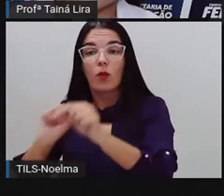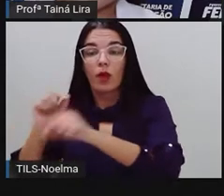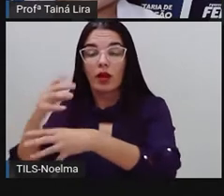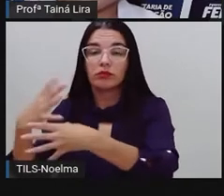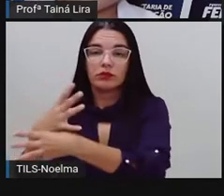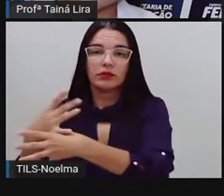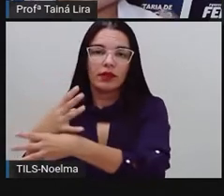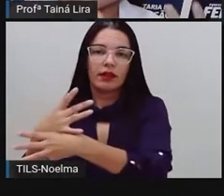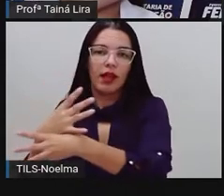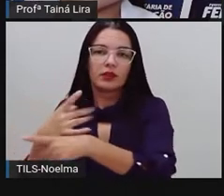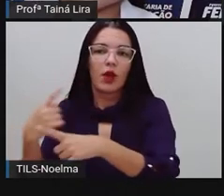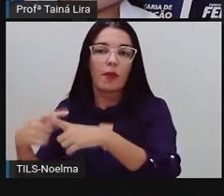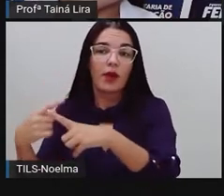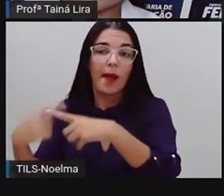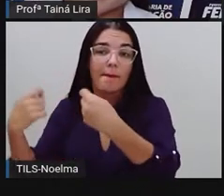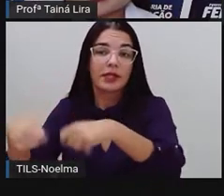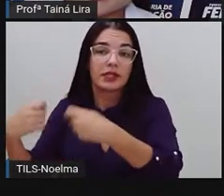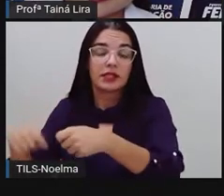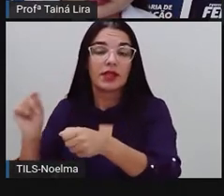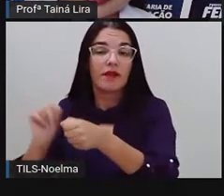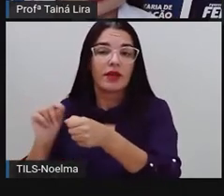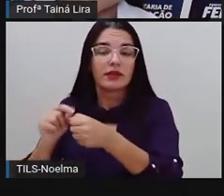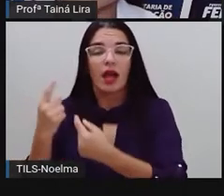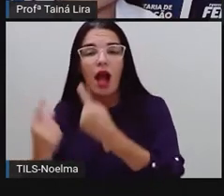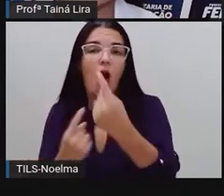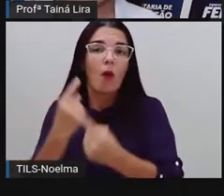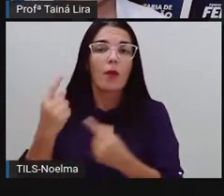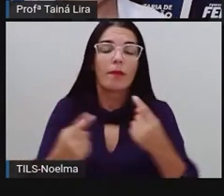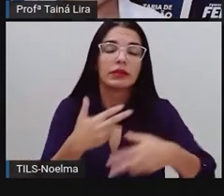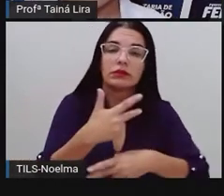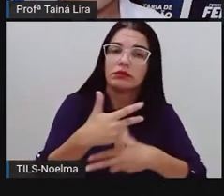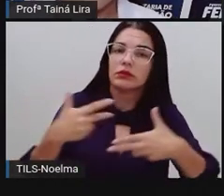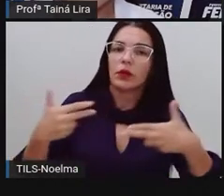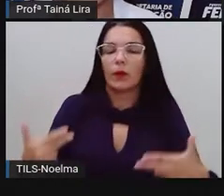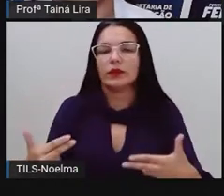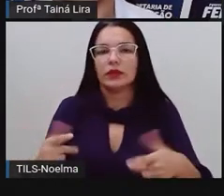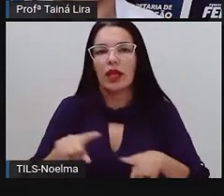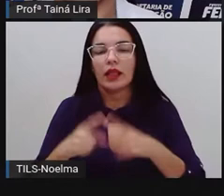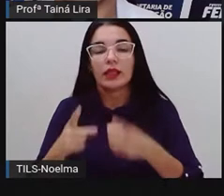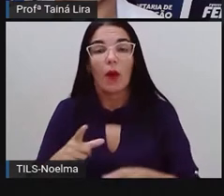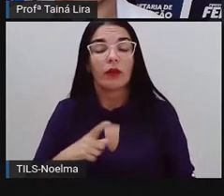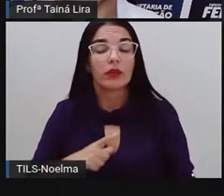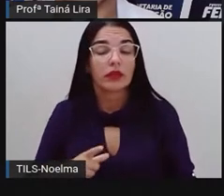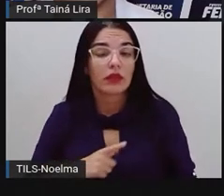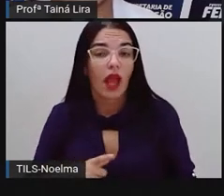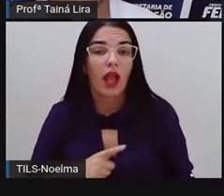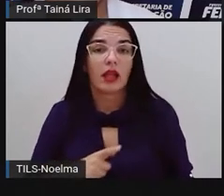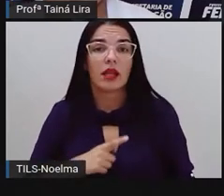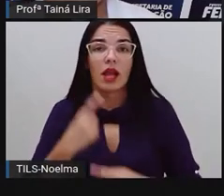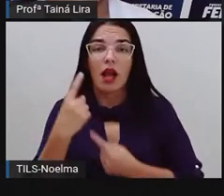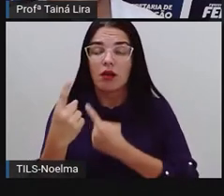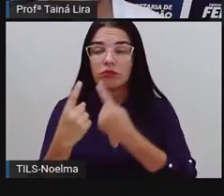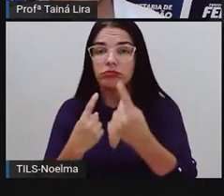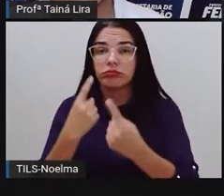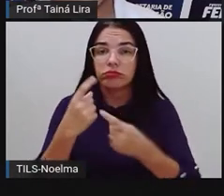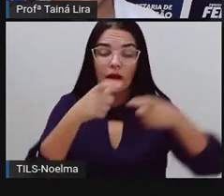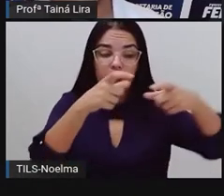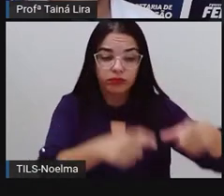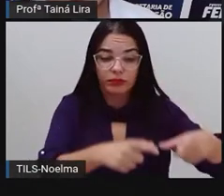cidade para fazer né determinados serviços então existem localidades